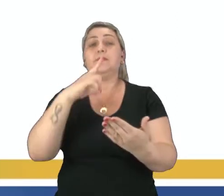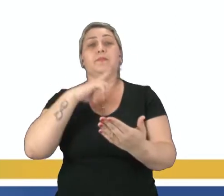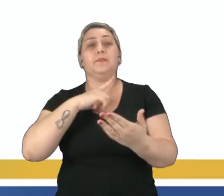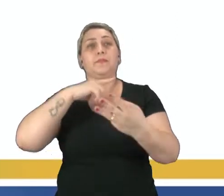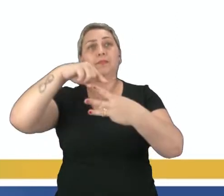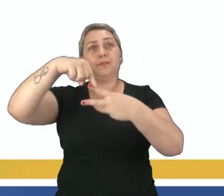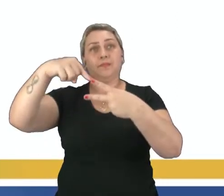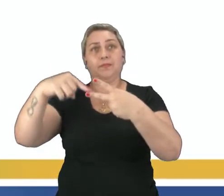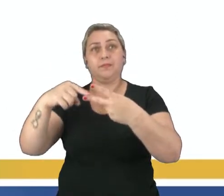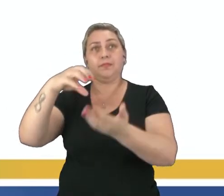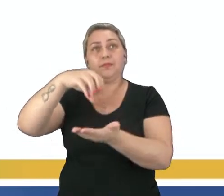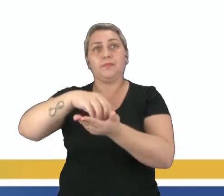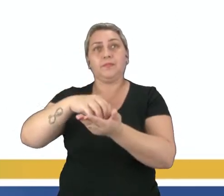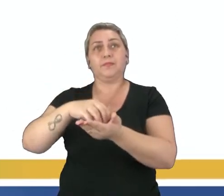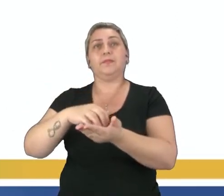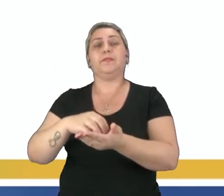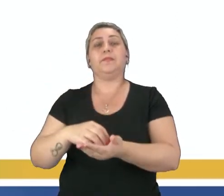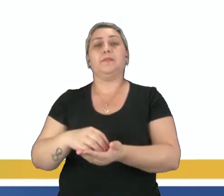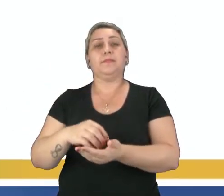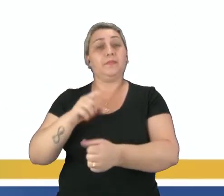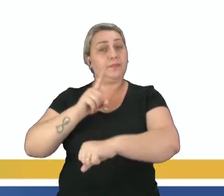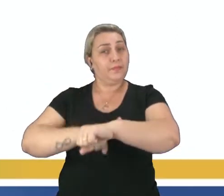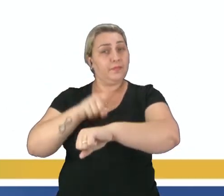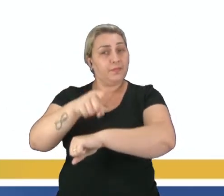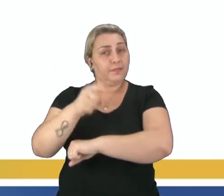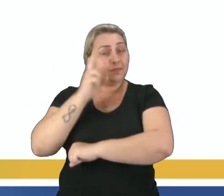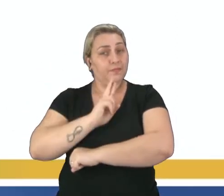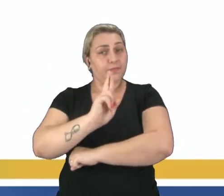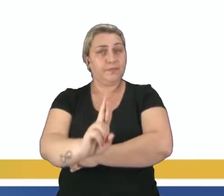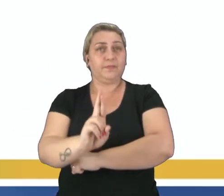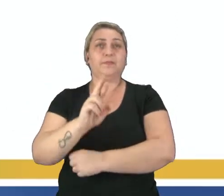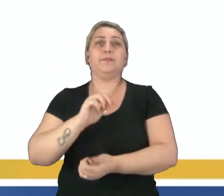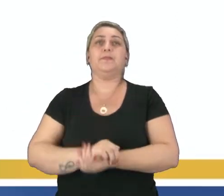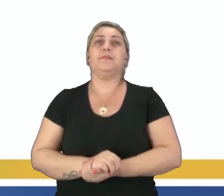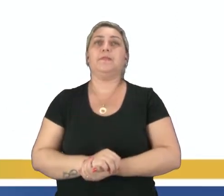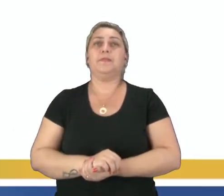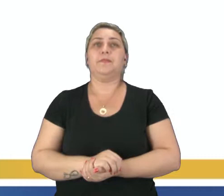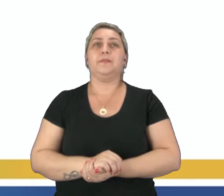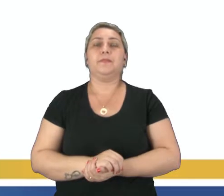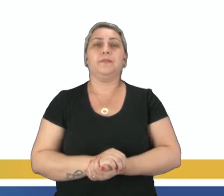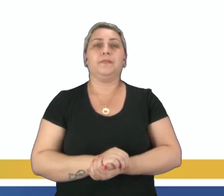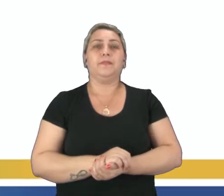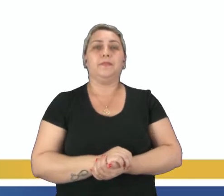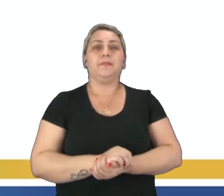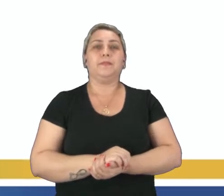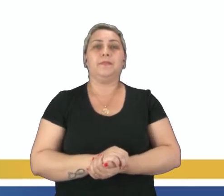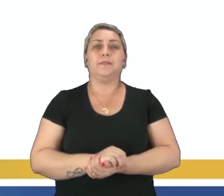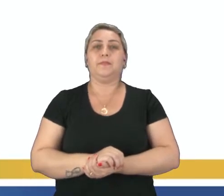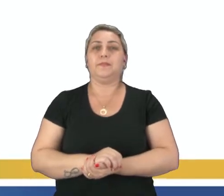compõem o sistema nervoso central? Vou dar um tempinho aí para vocês responderem.